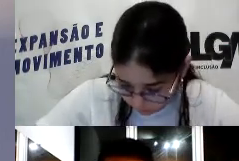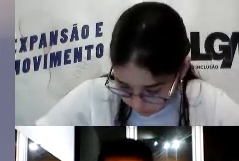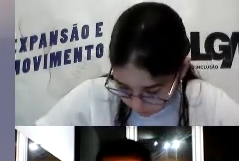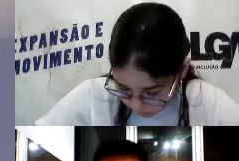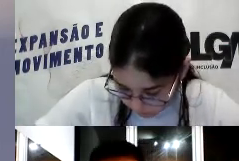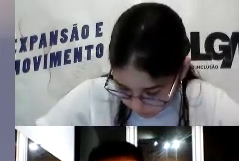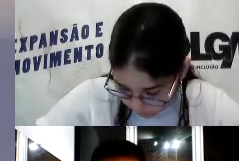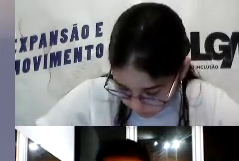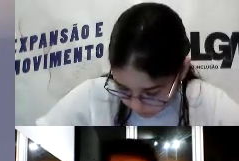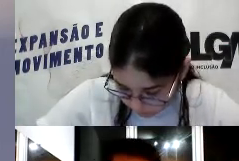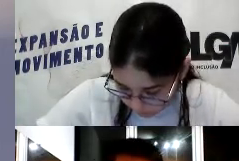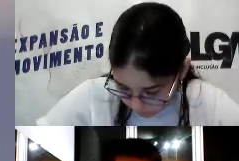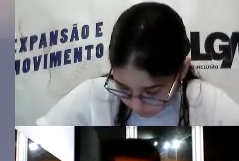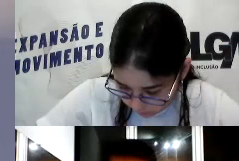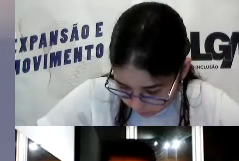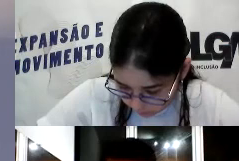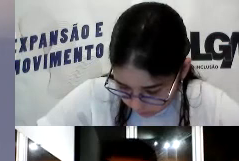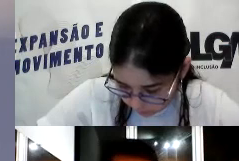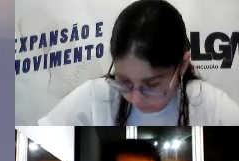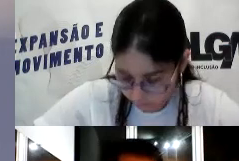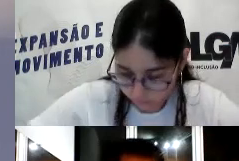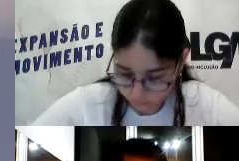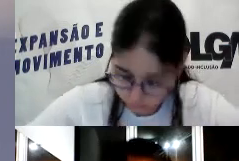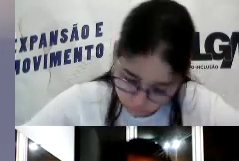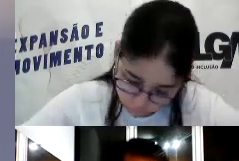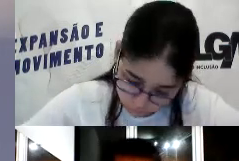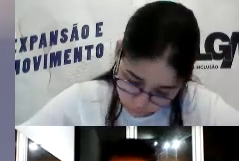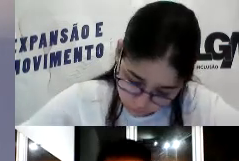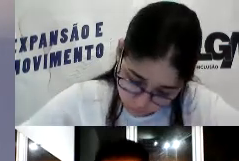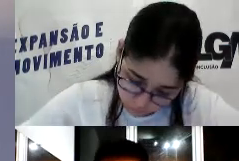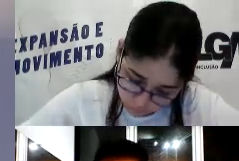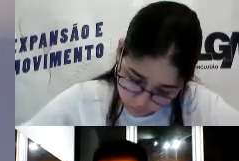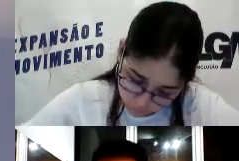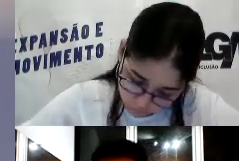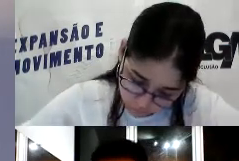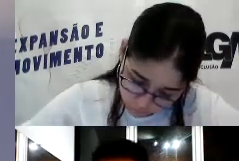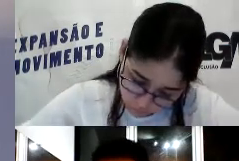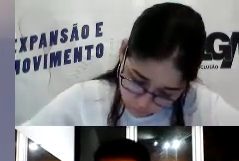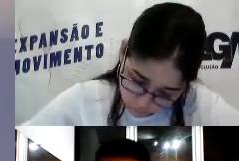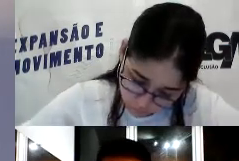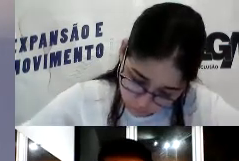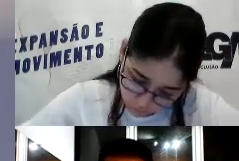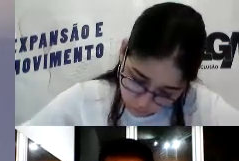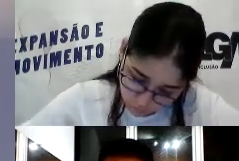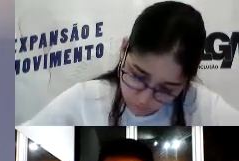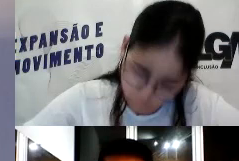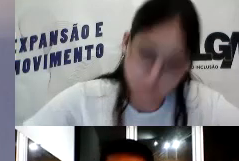frente. Namorada, olha, o Felipe 1, ele ouviu uma série de momentos as pessoas